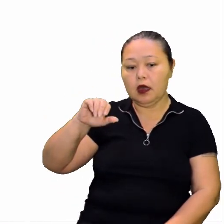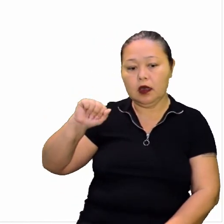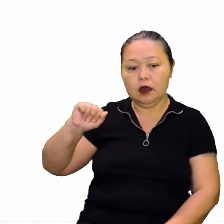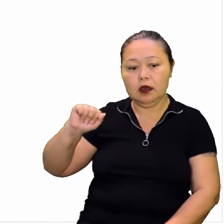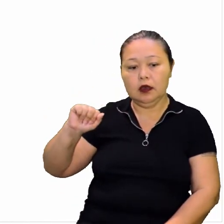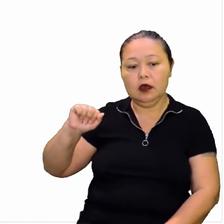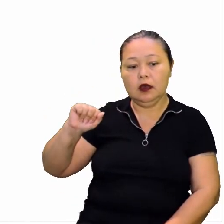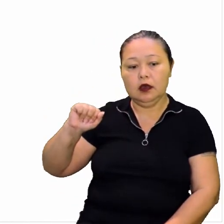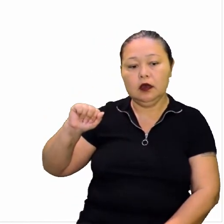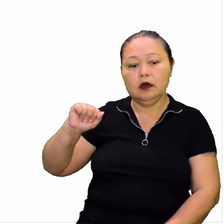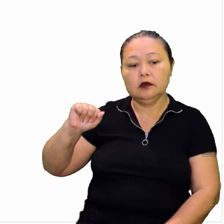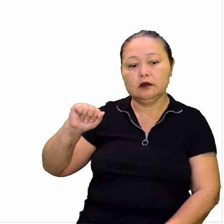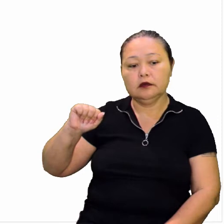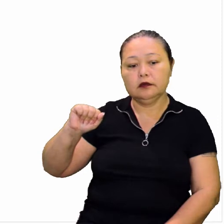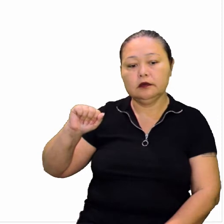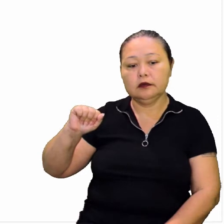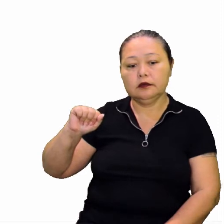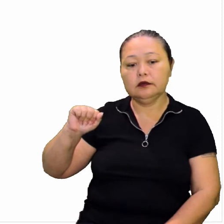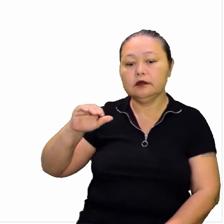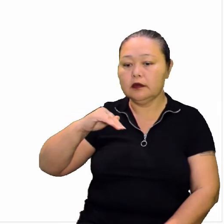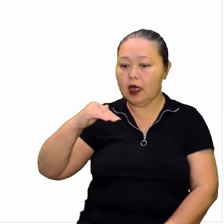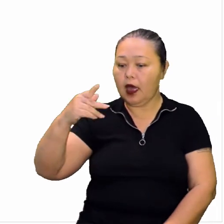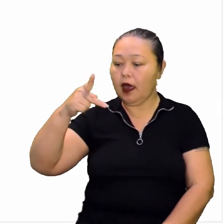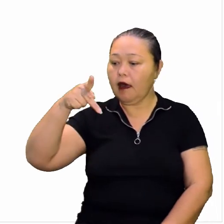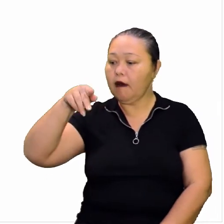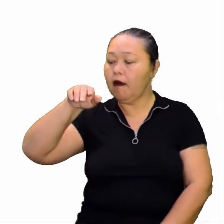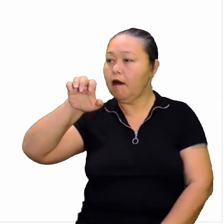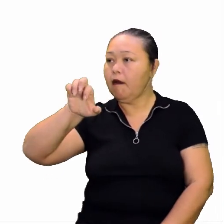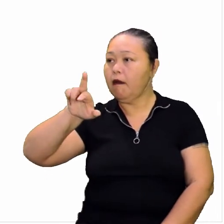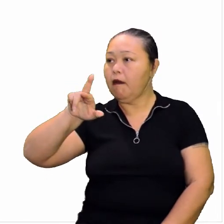certinho? Aqui eu tenho a Pérsia.